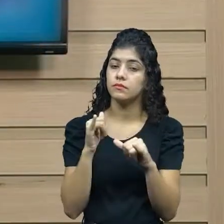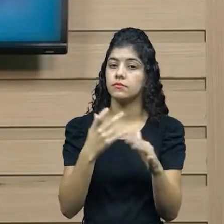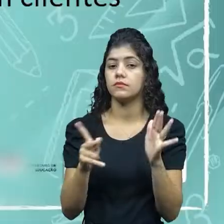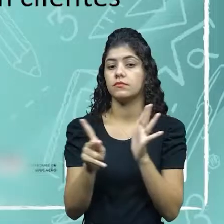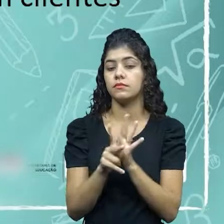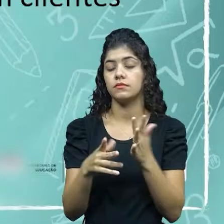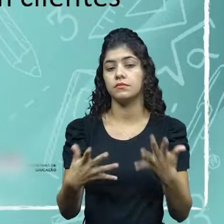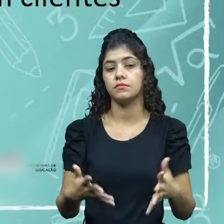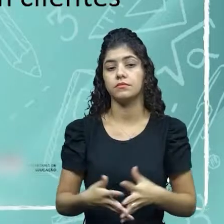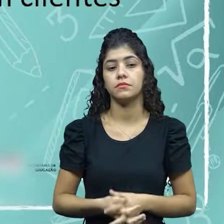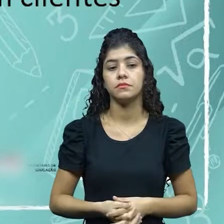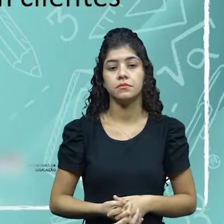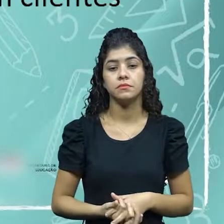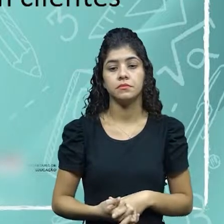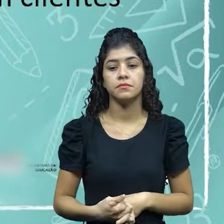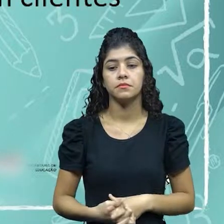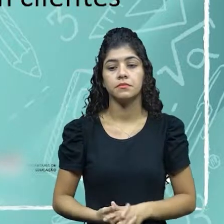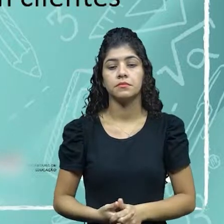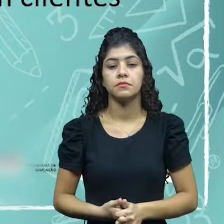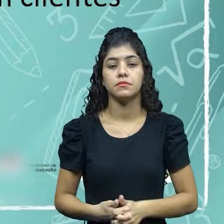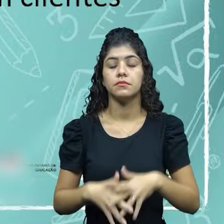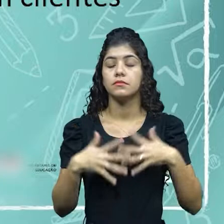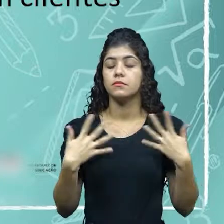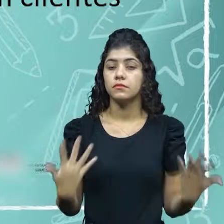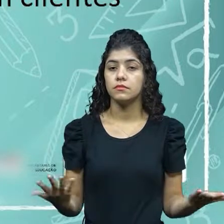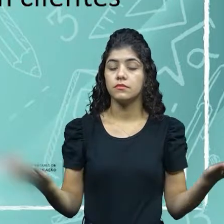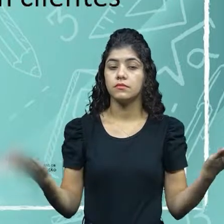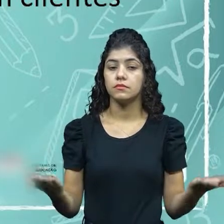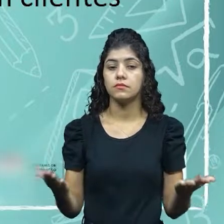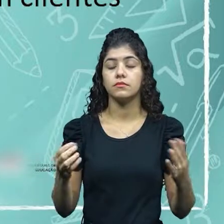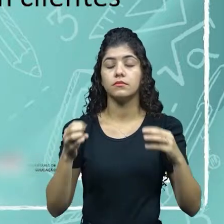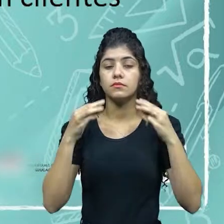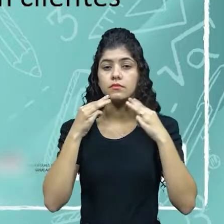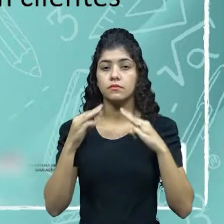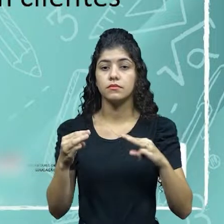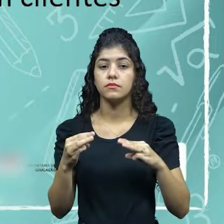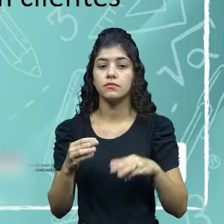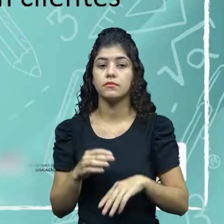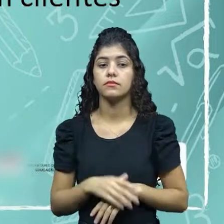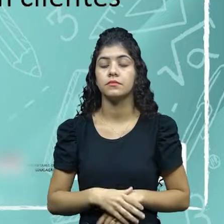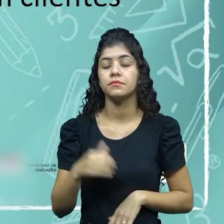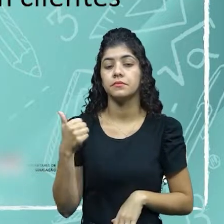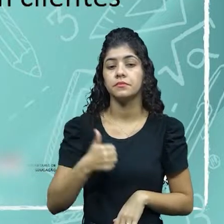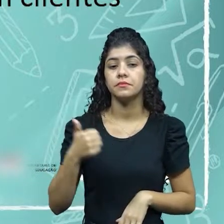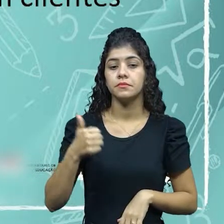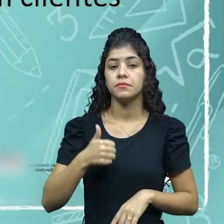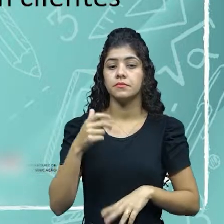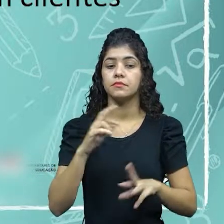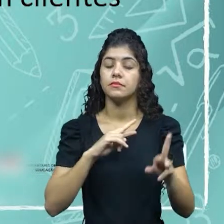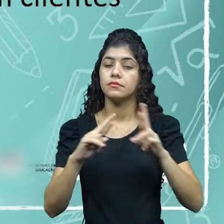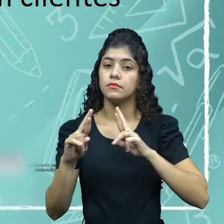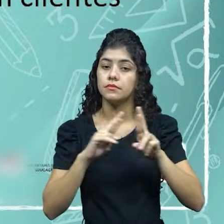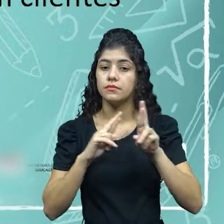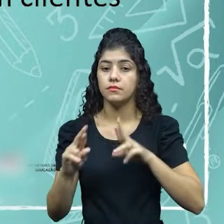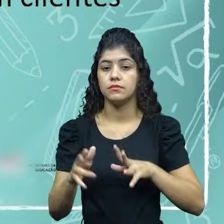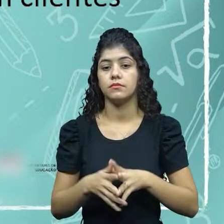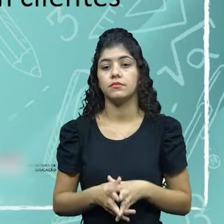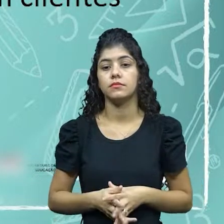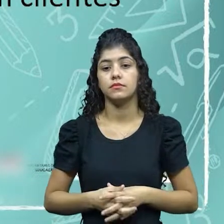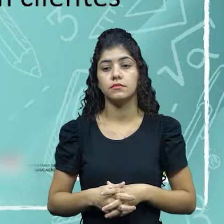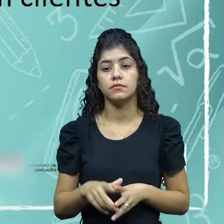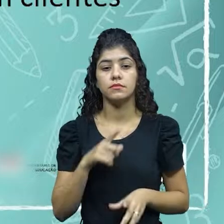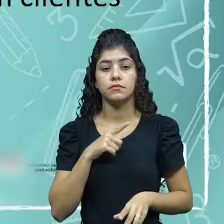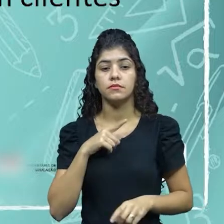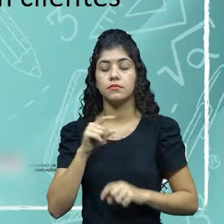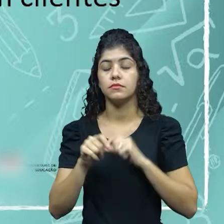bom? Quais são as dimensões do marketing? A primeira dimensão do marketing é o marketing de relacionamento, né?